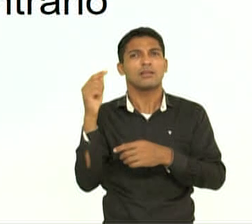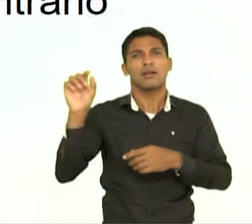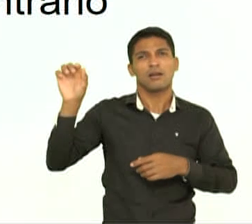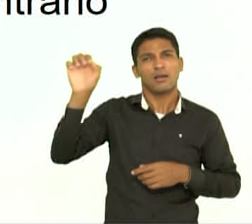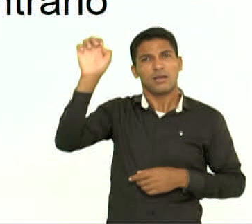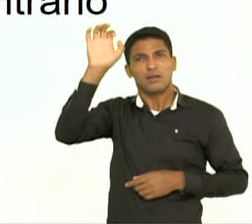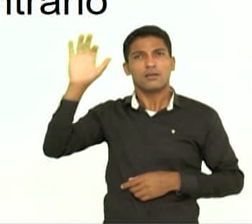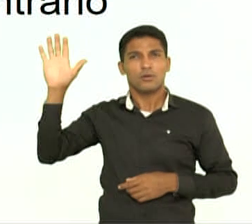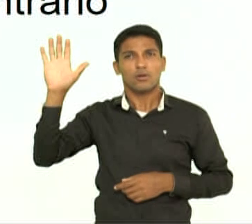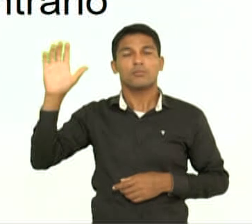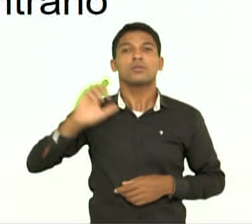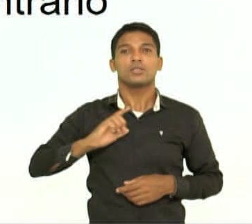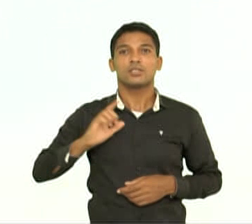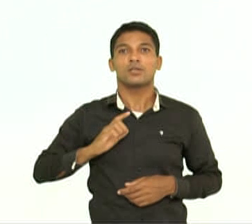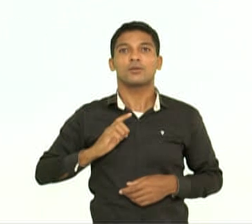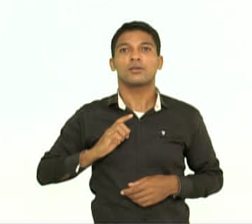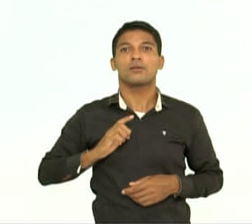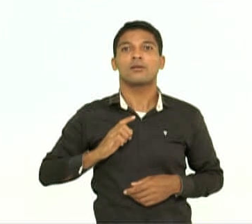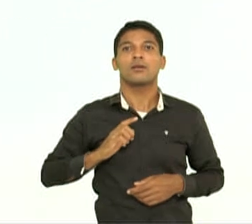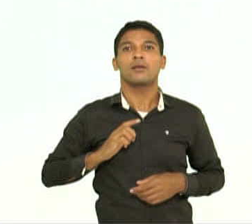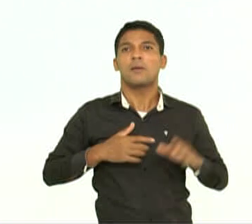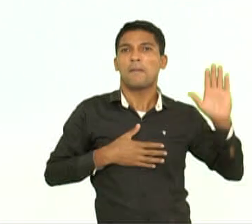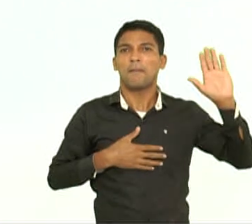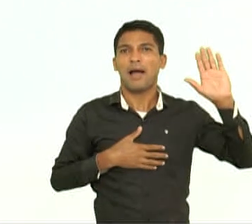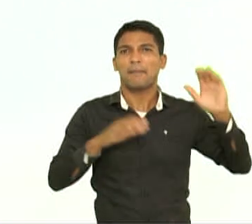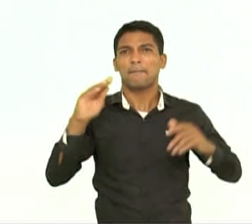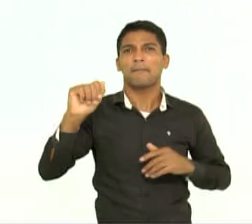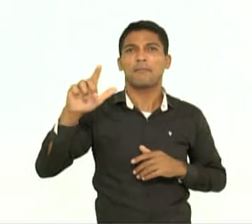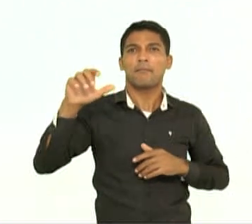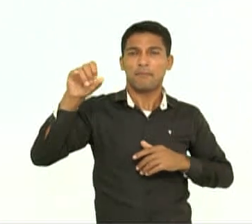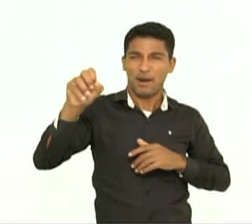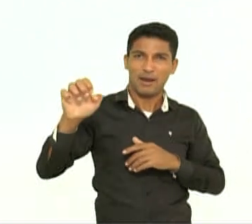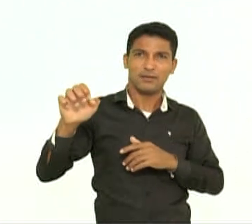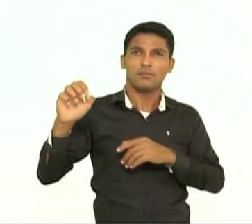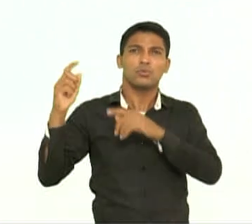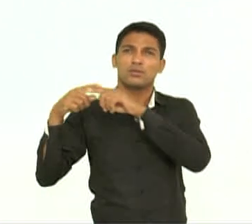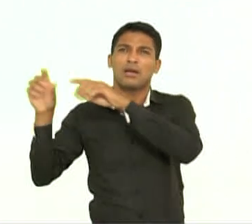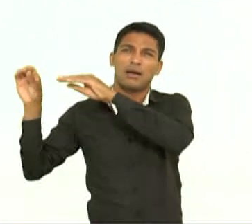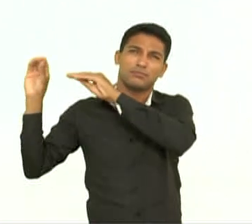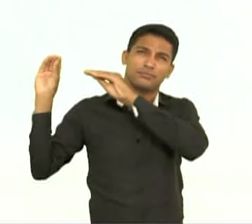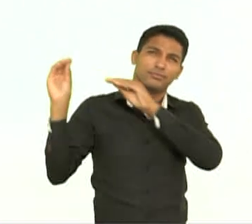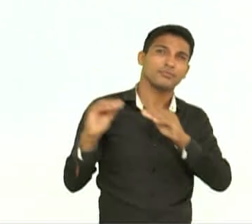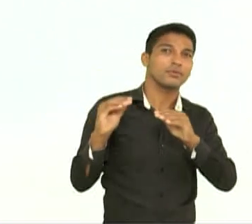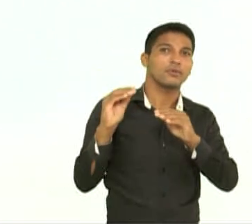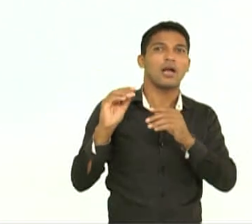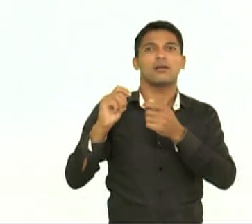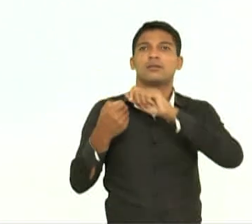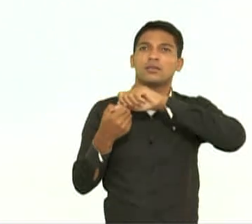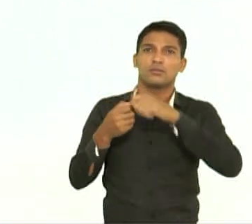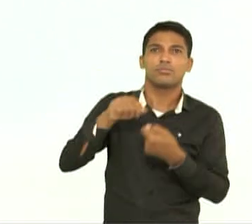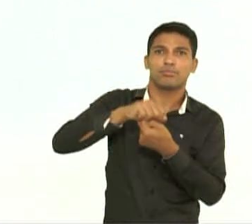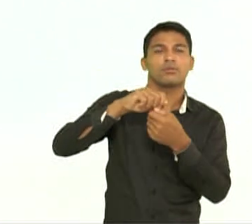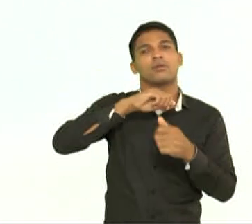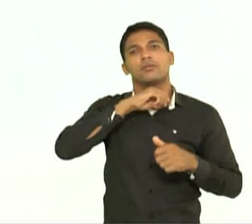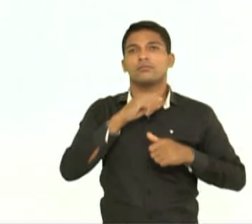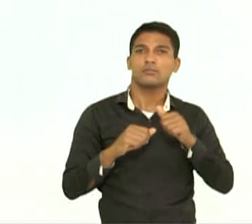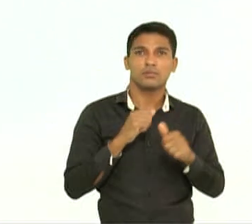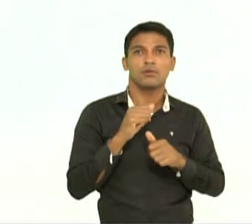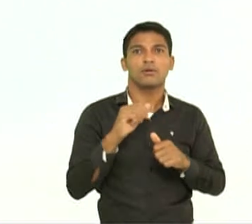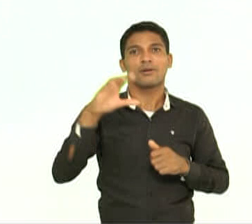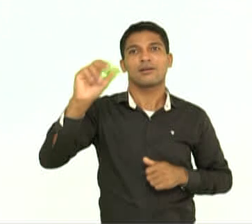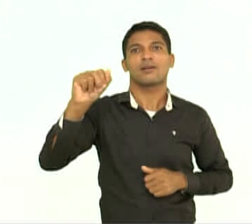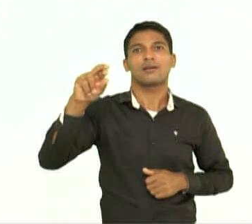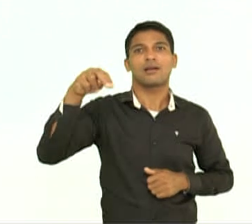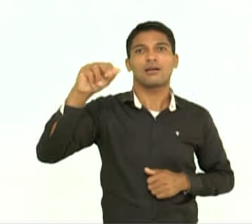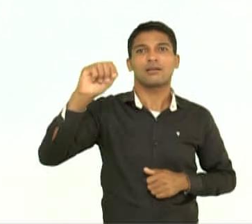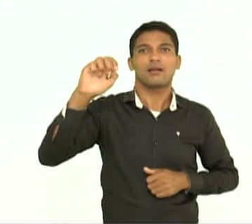para o Brasil com os colonizadores. Temos aqui uma festa do Carnaval, mas eu sei que de Carnaval não precisa falar muito. A